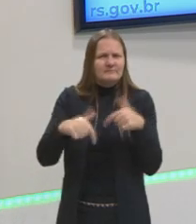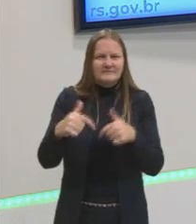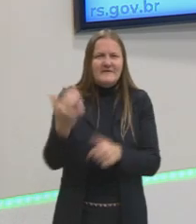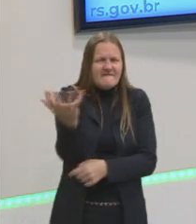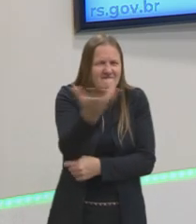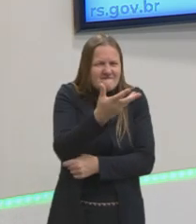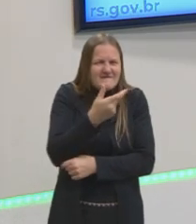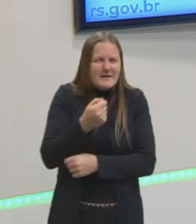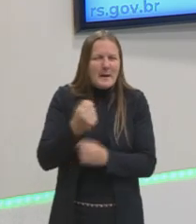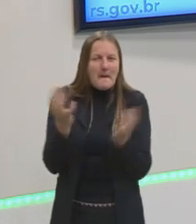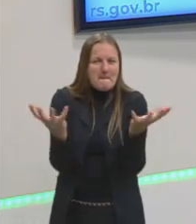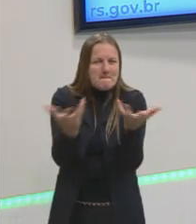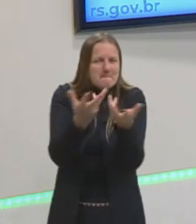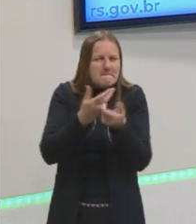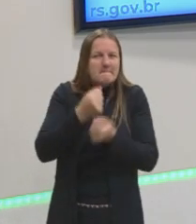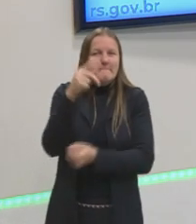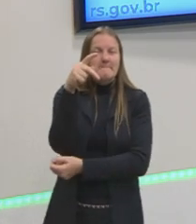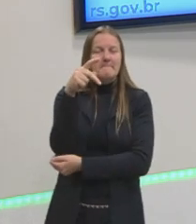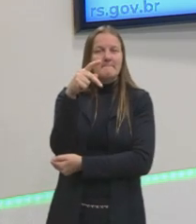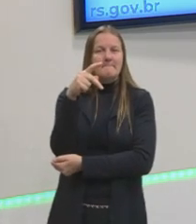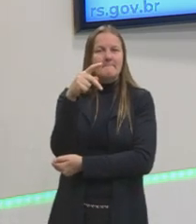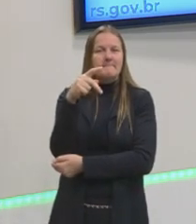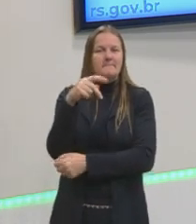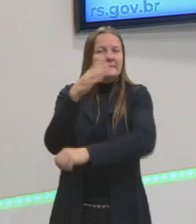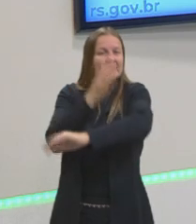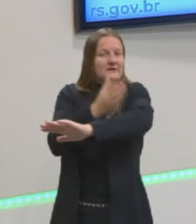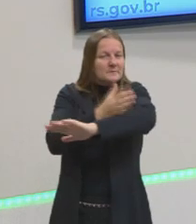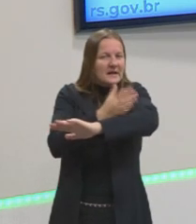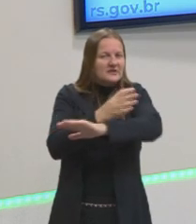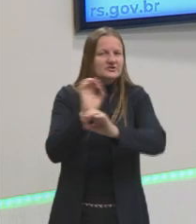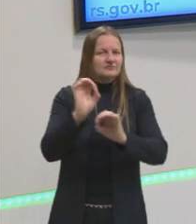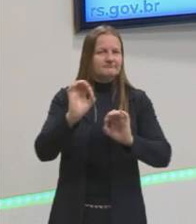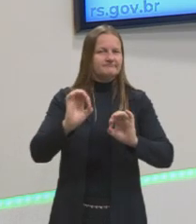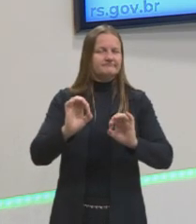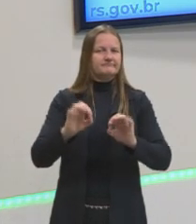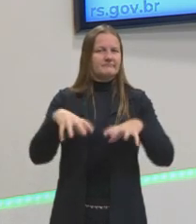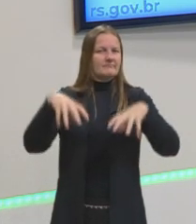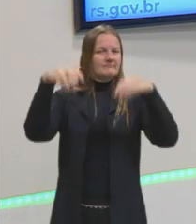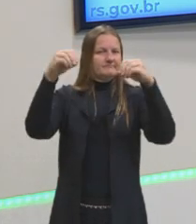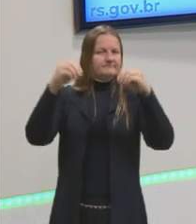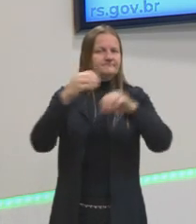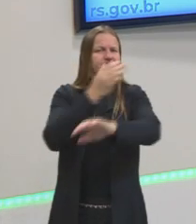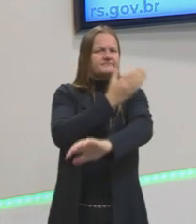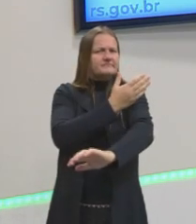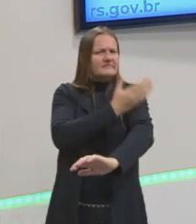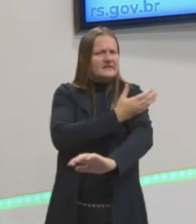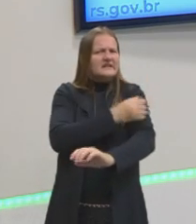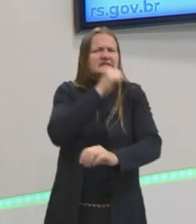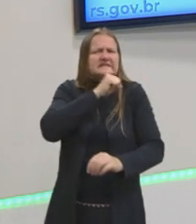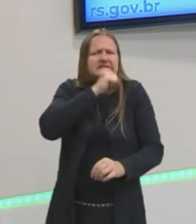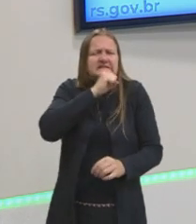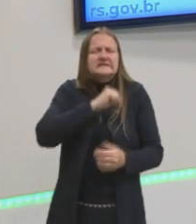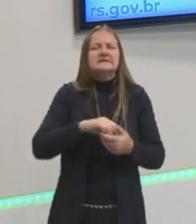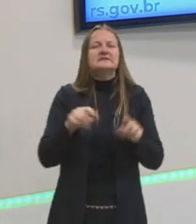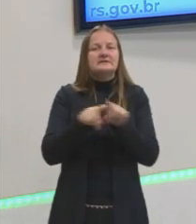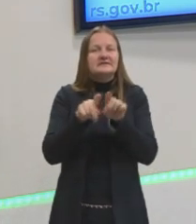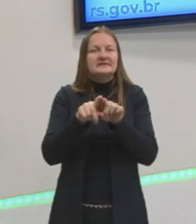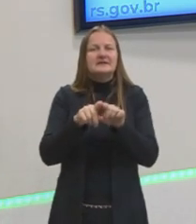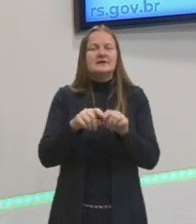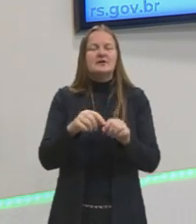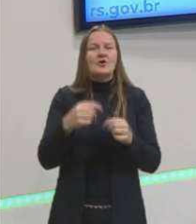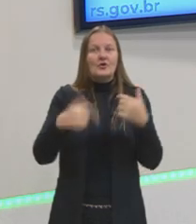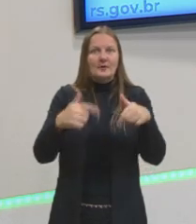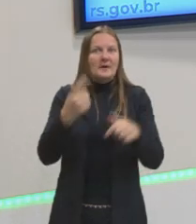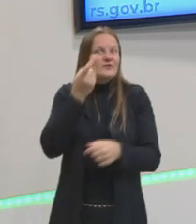trabalho não era algo bem e na Idade Média aí também na Idade Antiga né então para tornar o trabalho